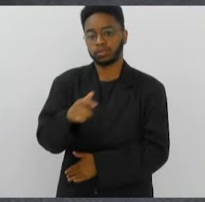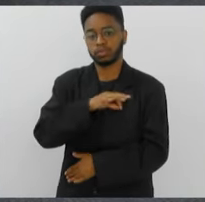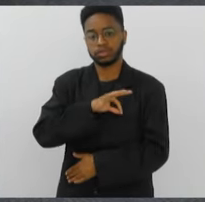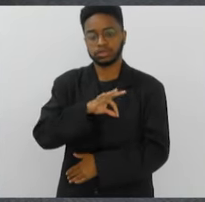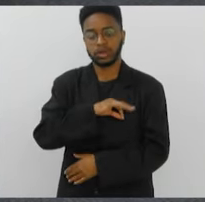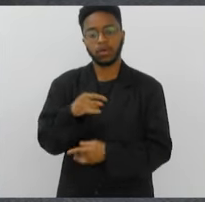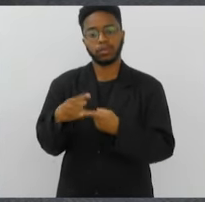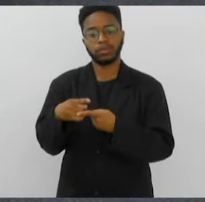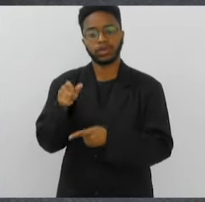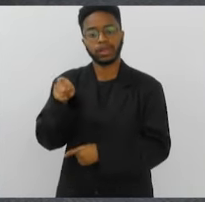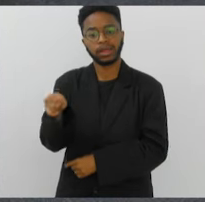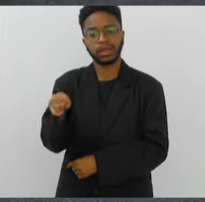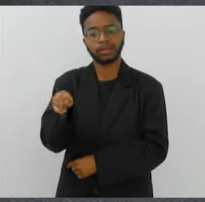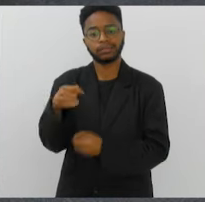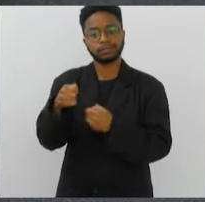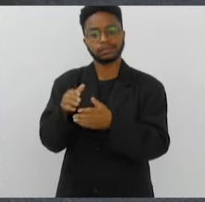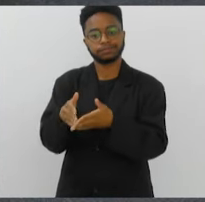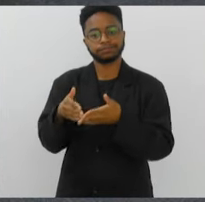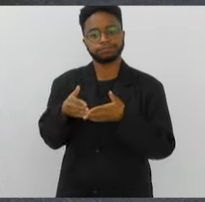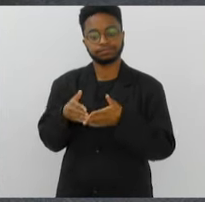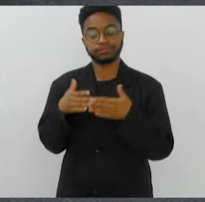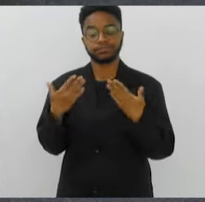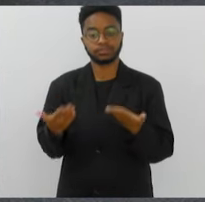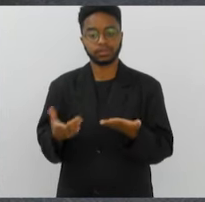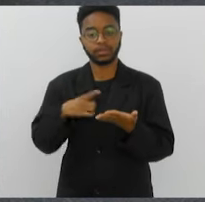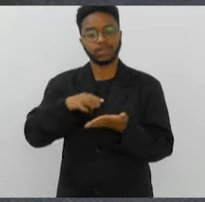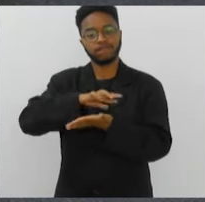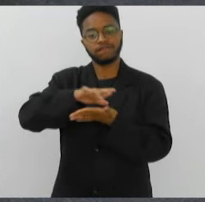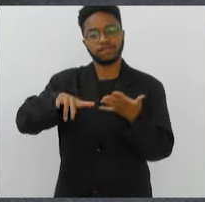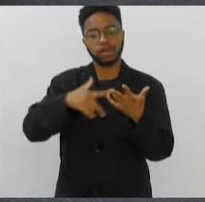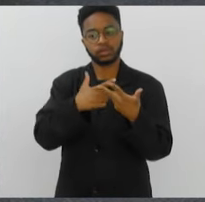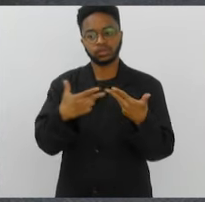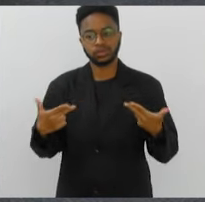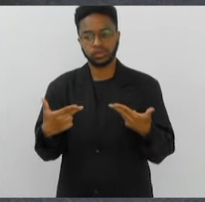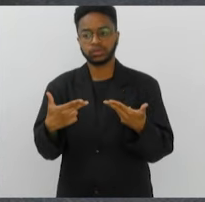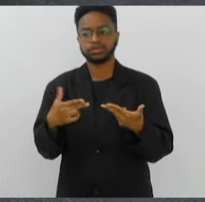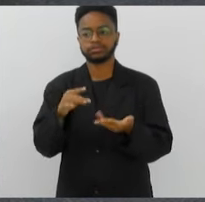ele acaba tendo que se licenciar. Então, tem várias coisas